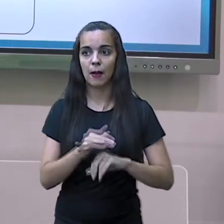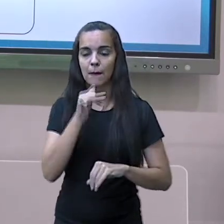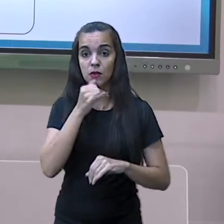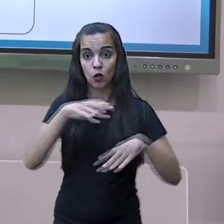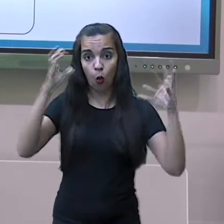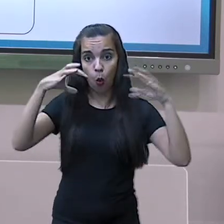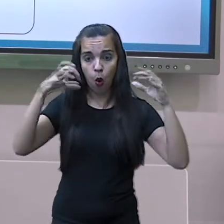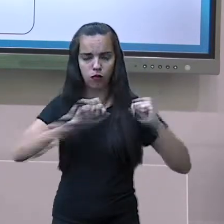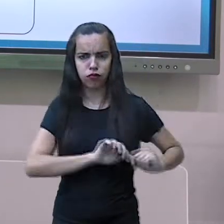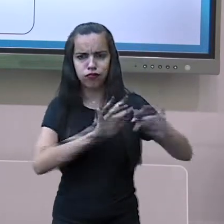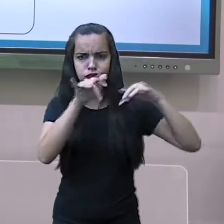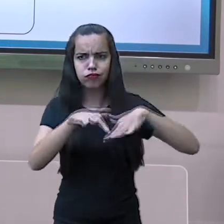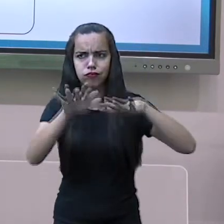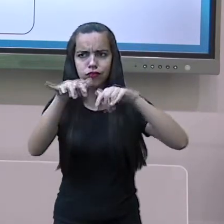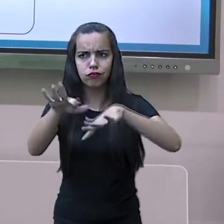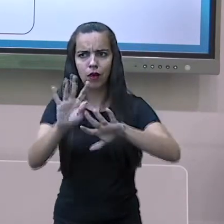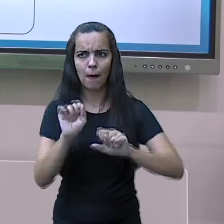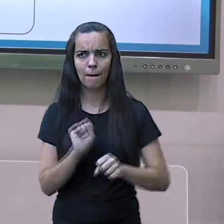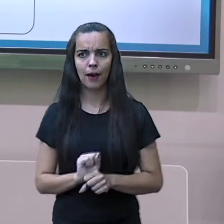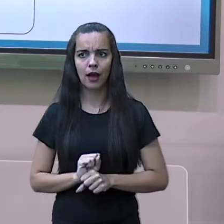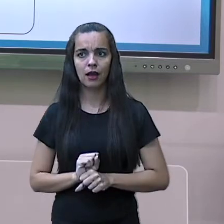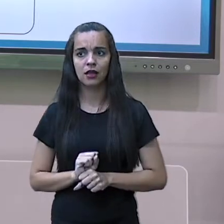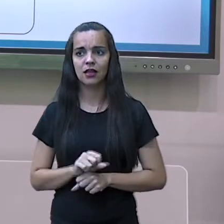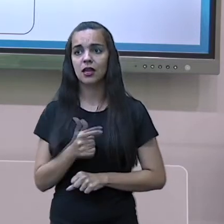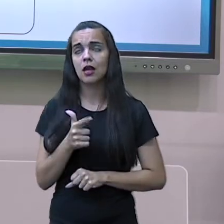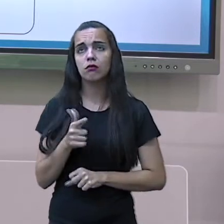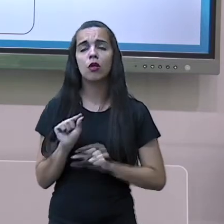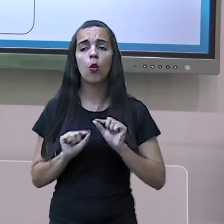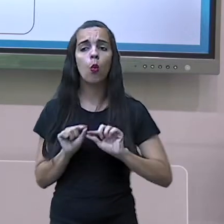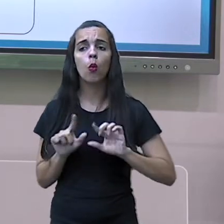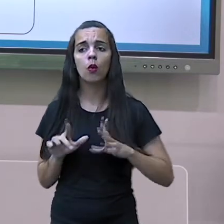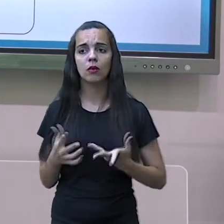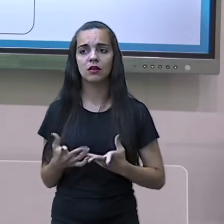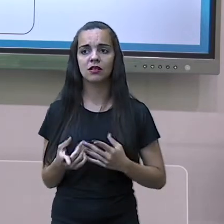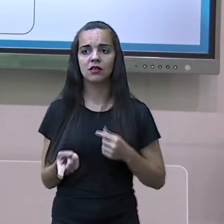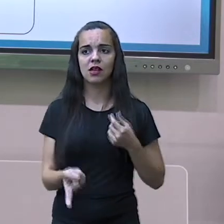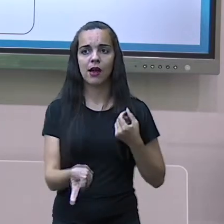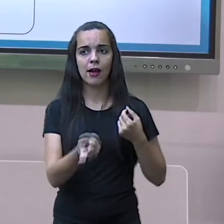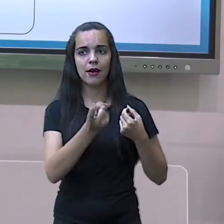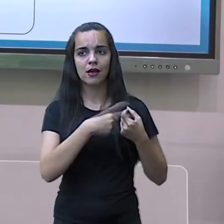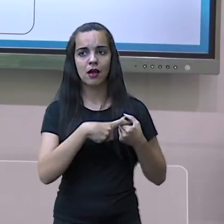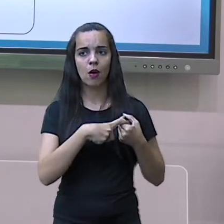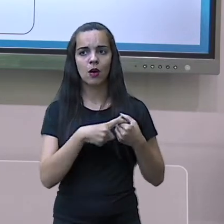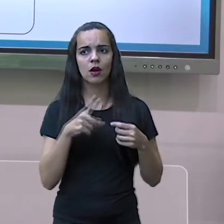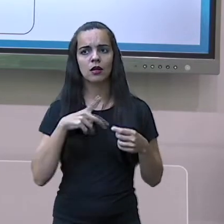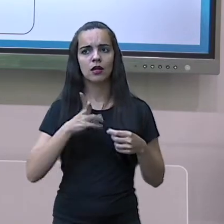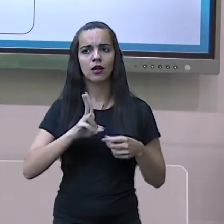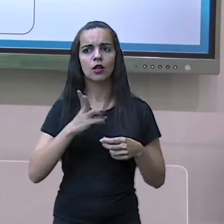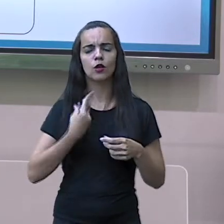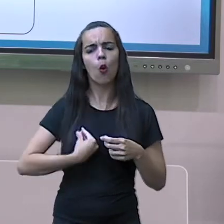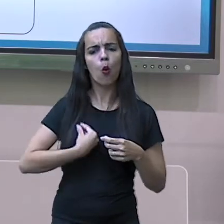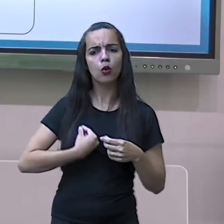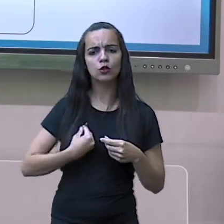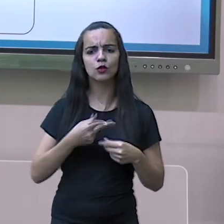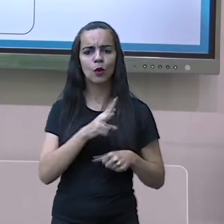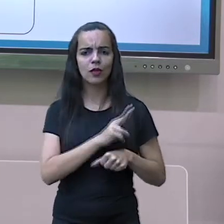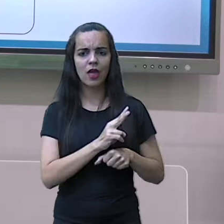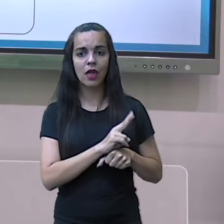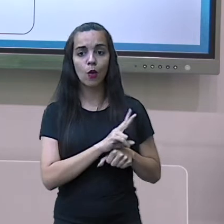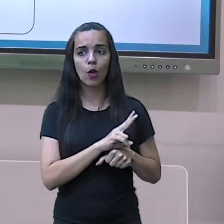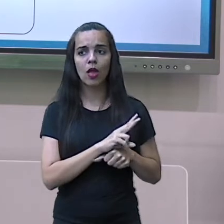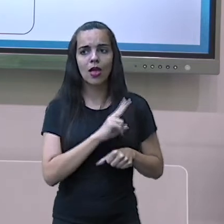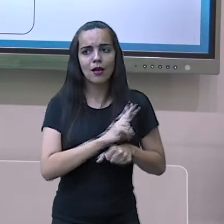chuva. Parou. Ele não tem o quê? Falta aquele potencial ou aquela reserva